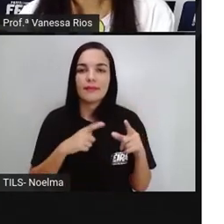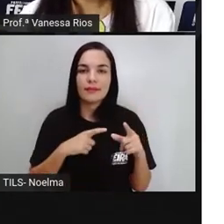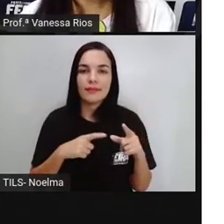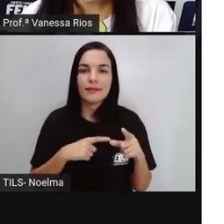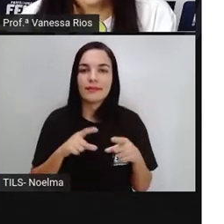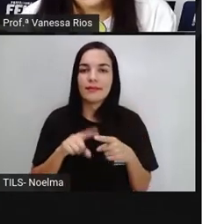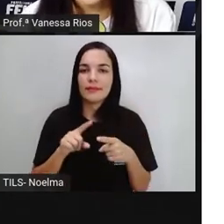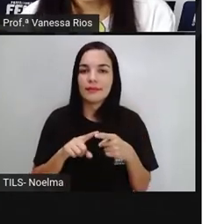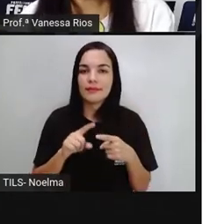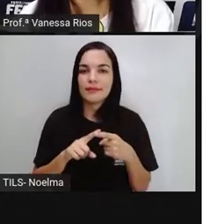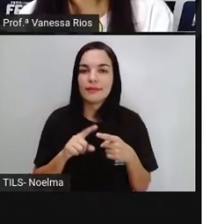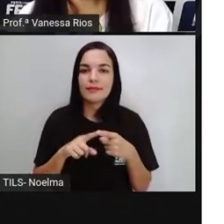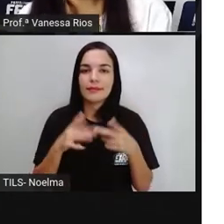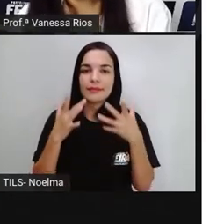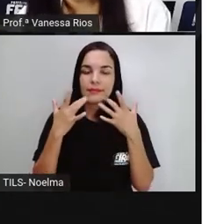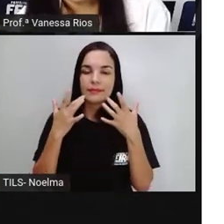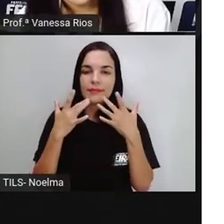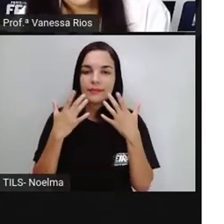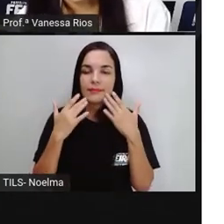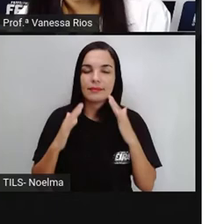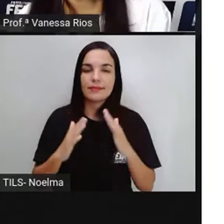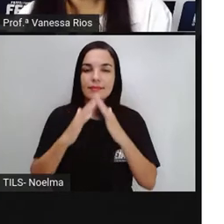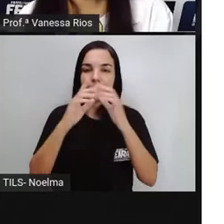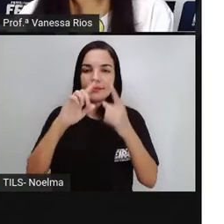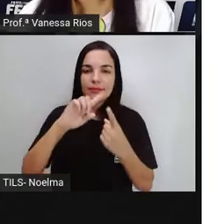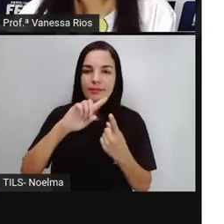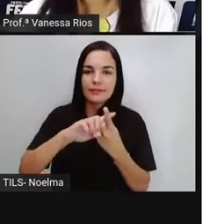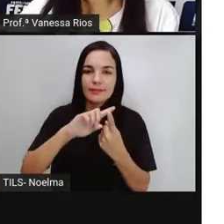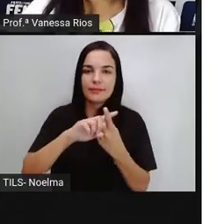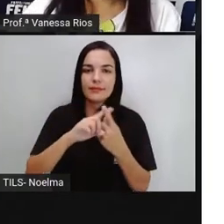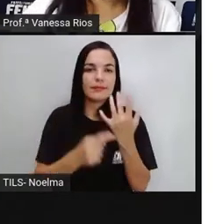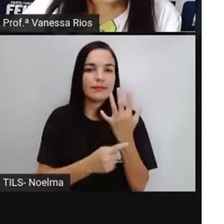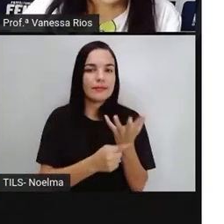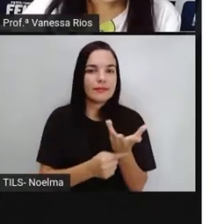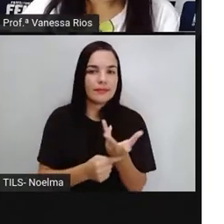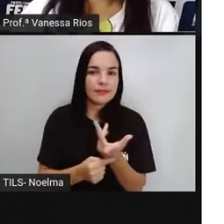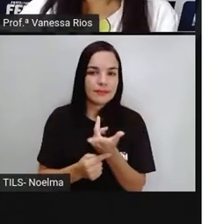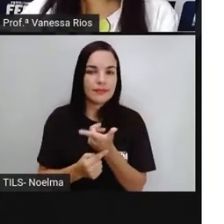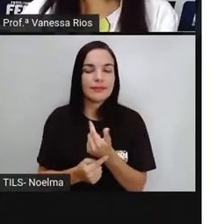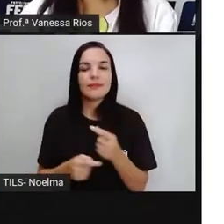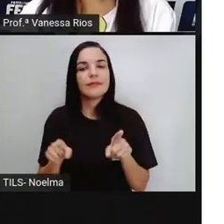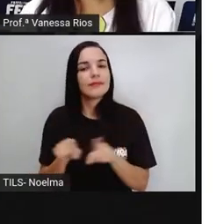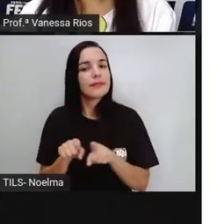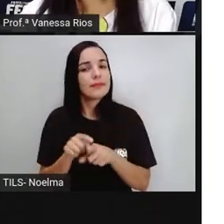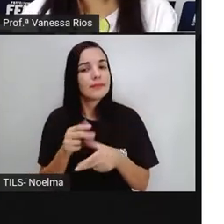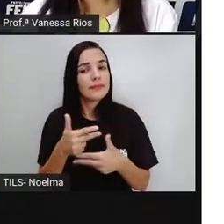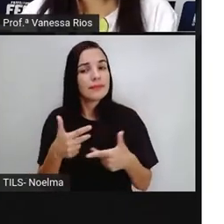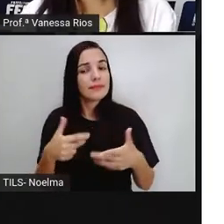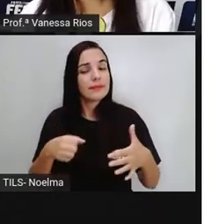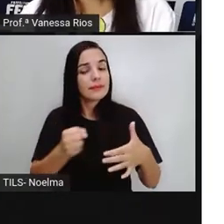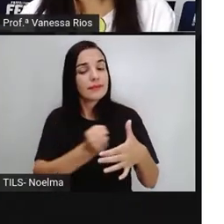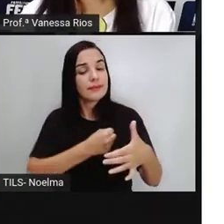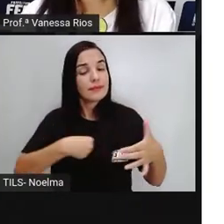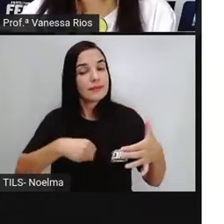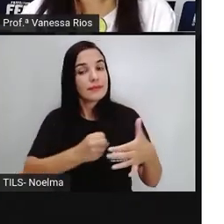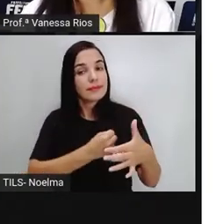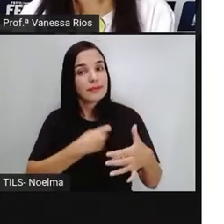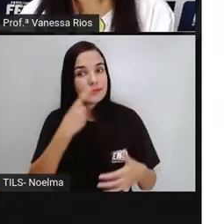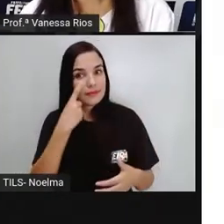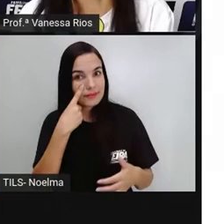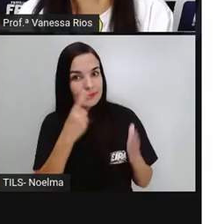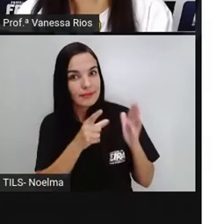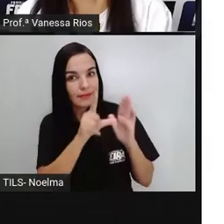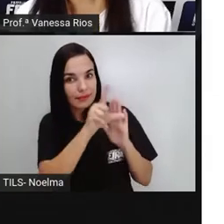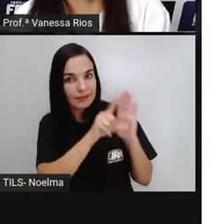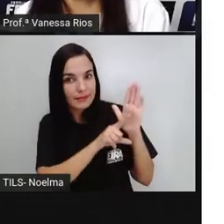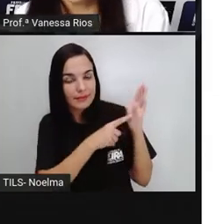universidades, monumentos, obras de arte também. Utensílios. Perceberam aí entre essa lista que existem